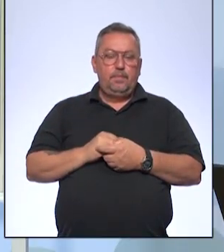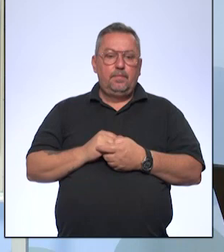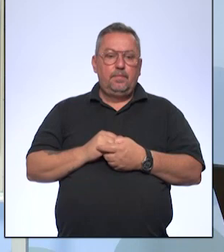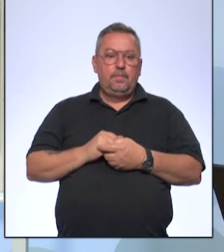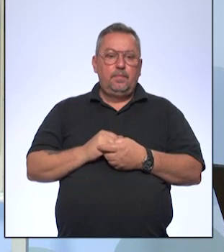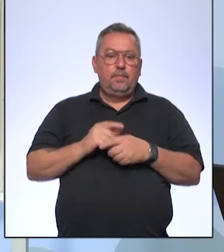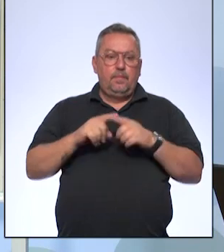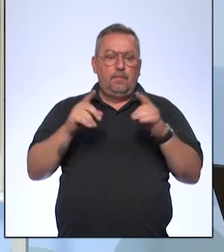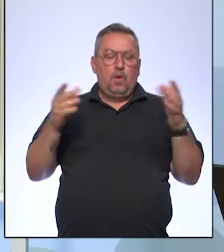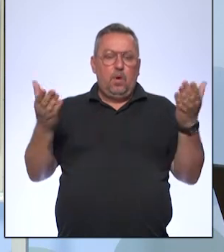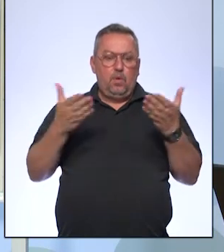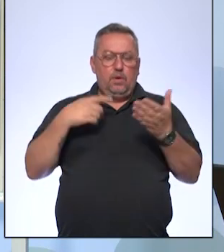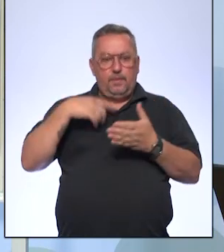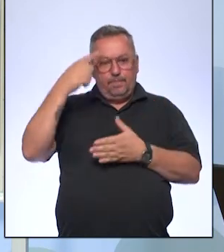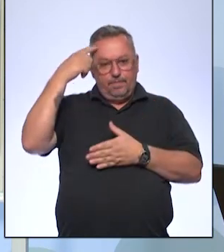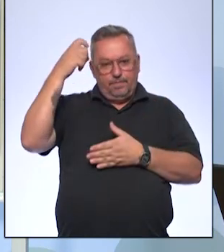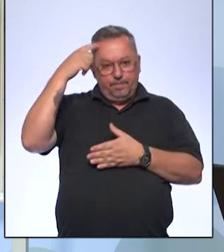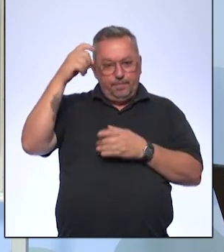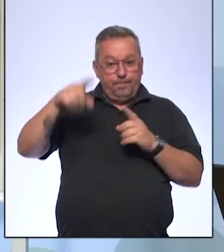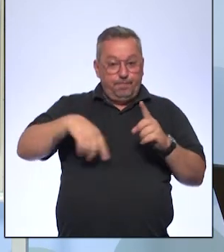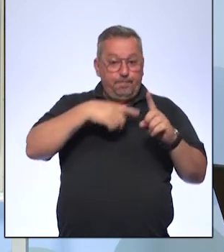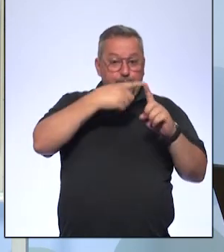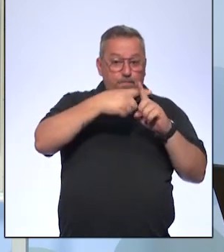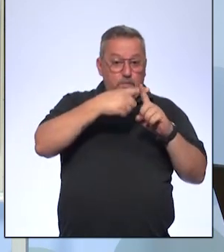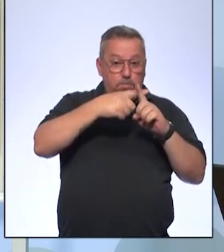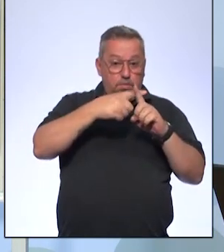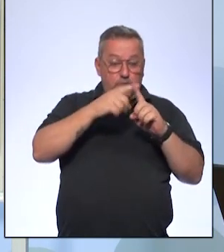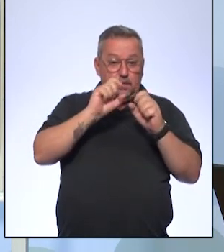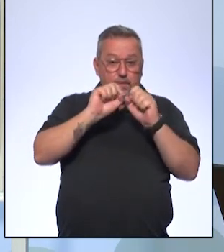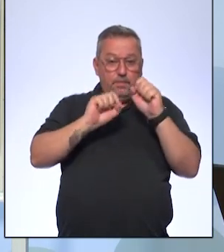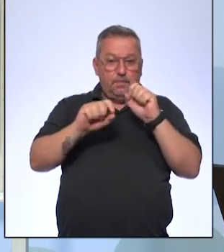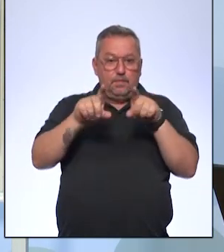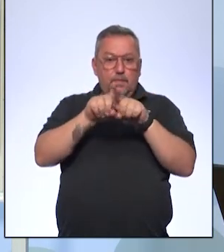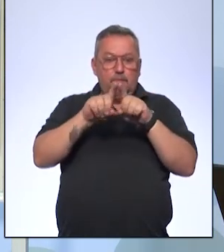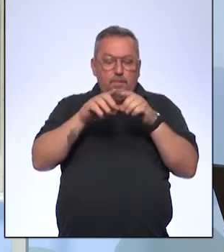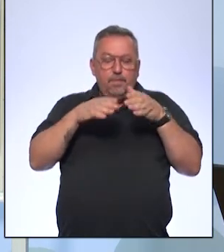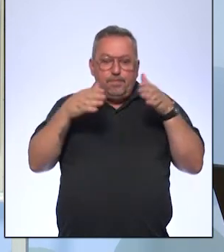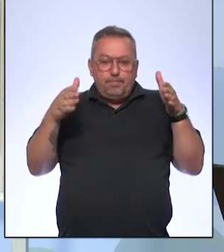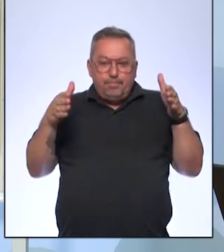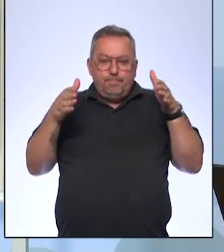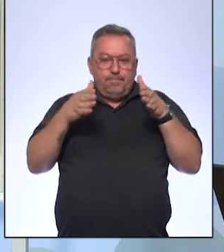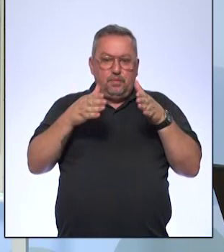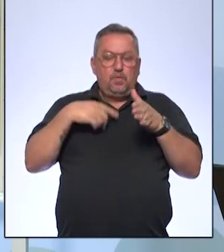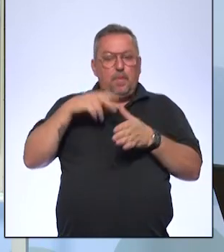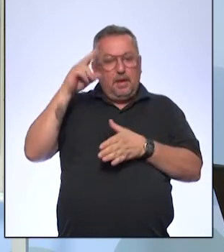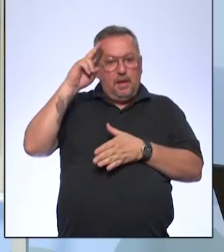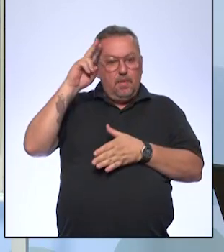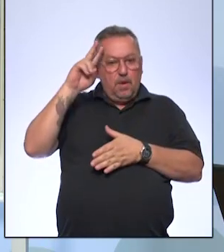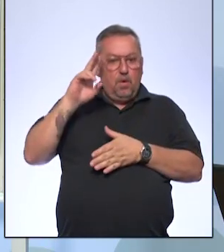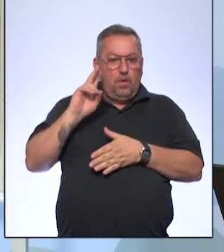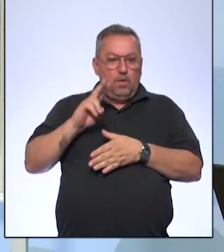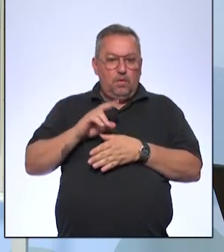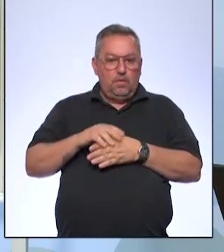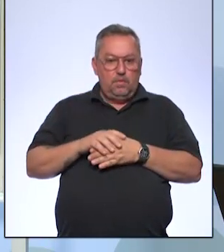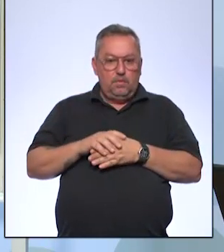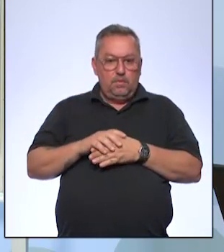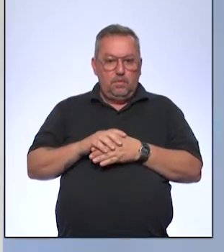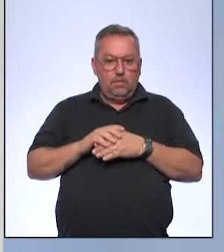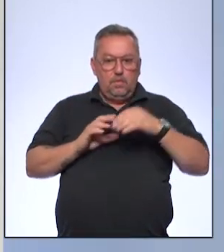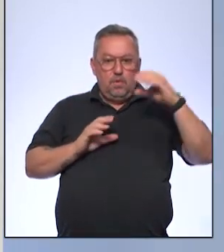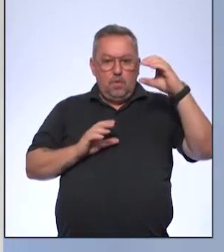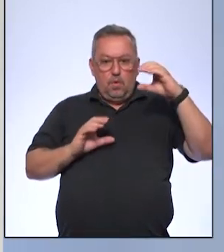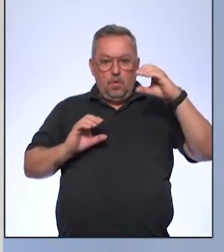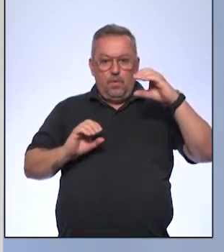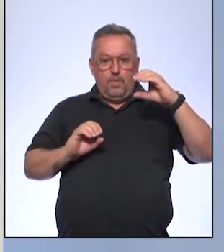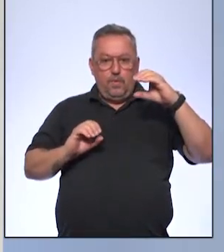Beleza? Então aquela ideia, multiplica os meios, multiplica os extremos. Só para retomar, extremos são esses